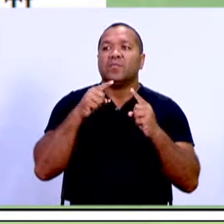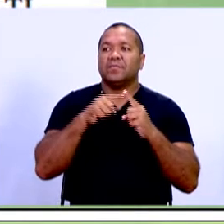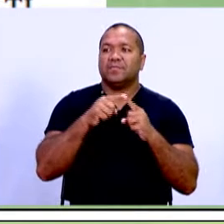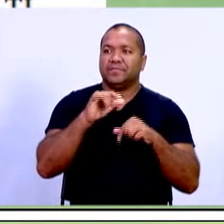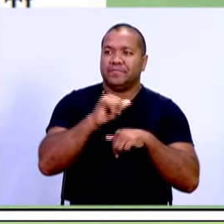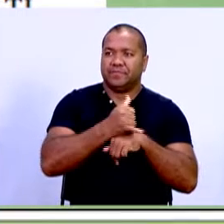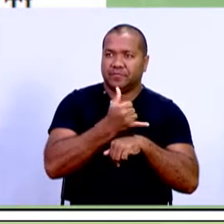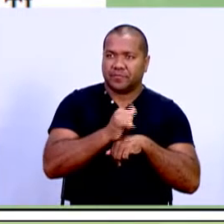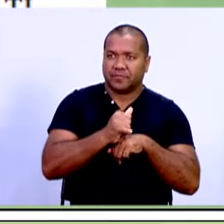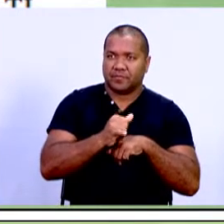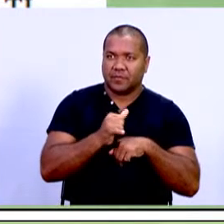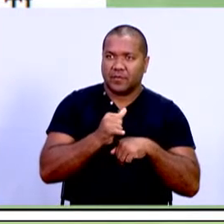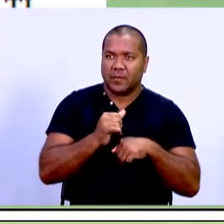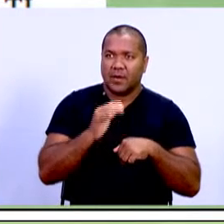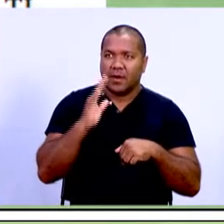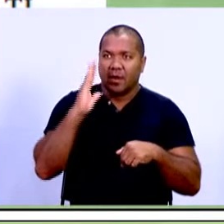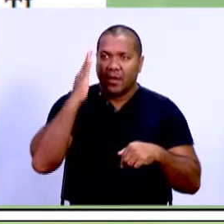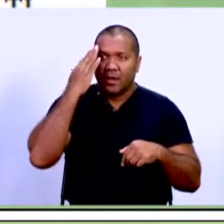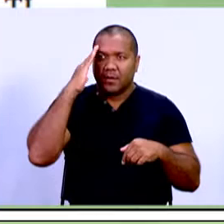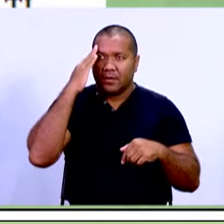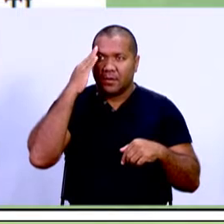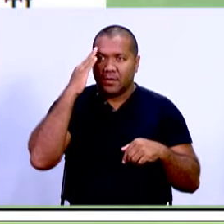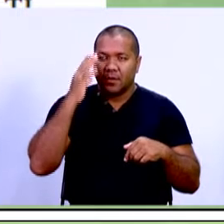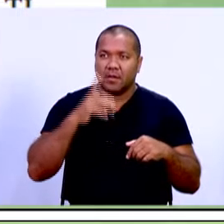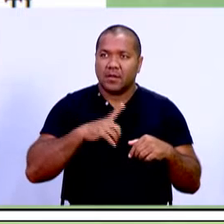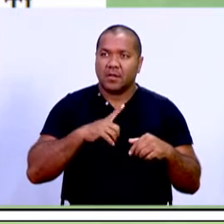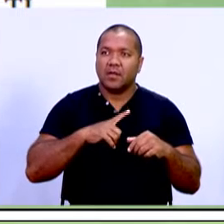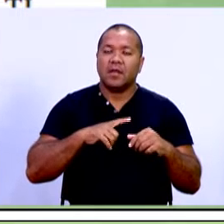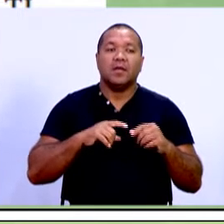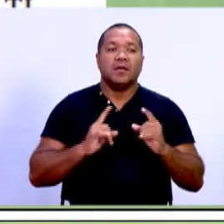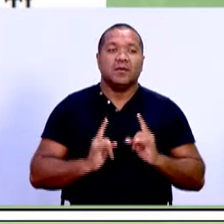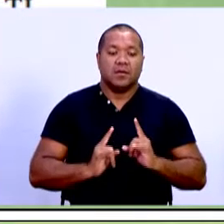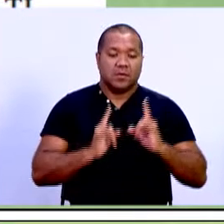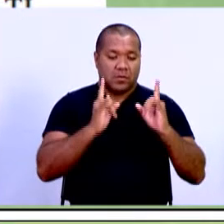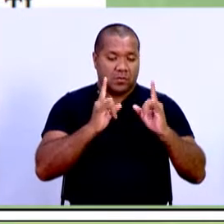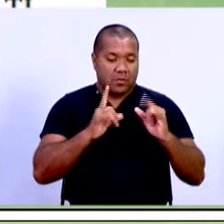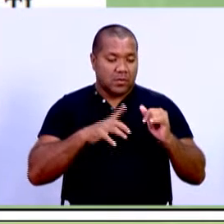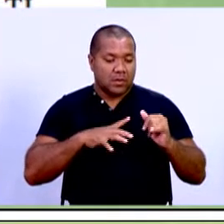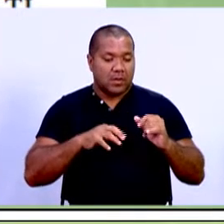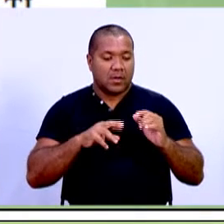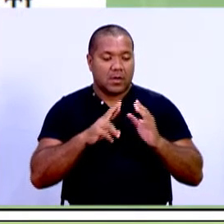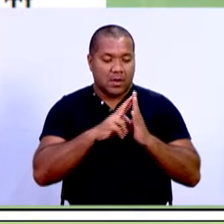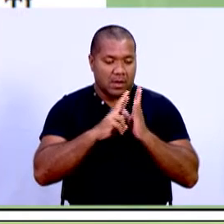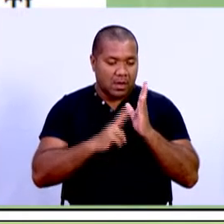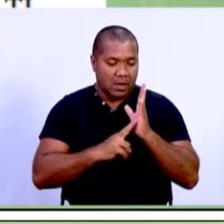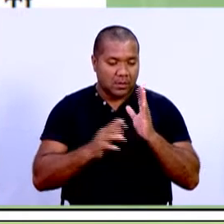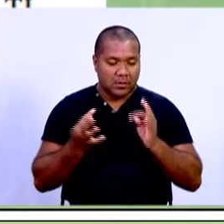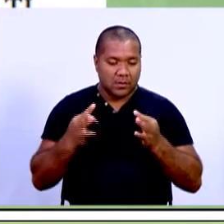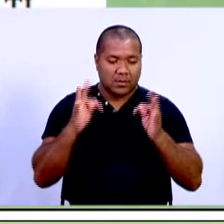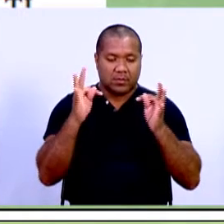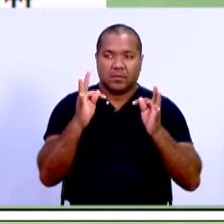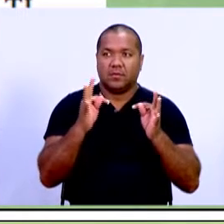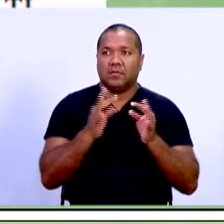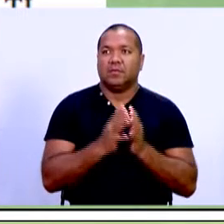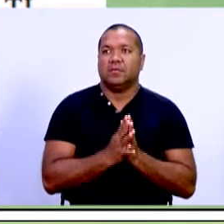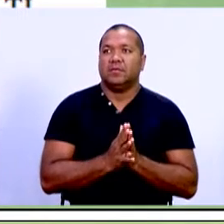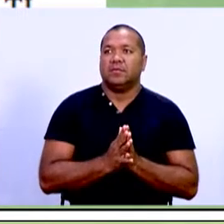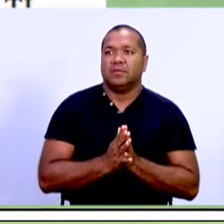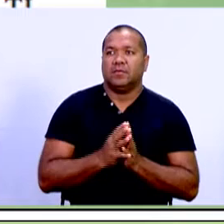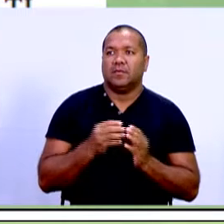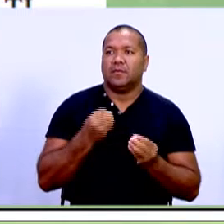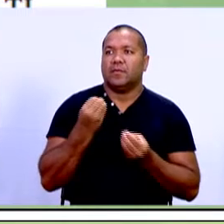é prover infraestrutura e soluções de tecnologias padronizadas. Uma coisa que